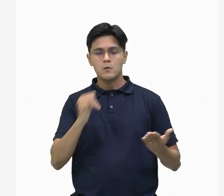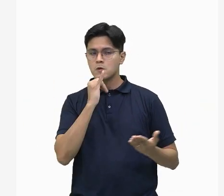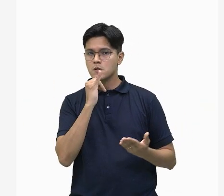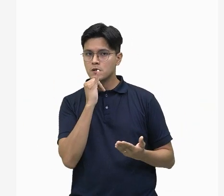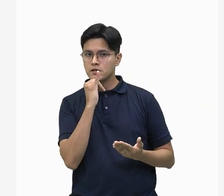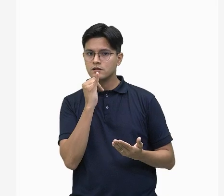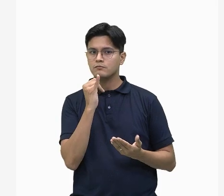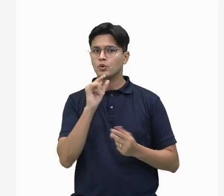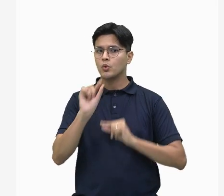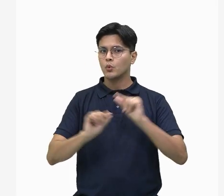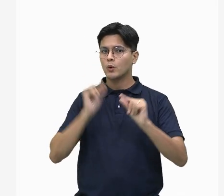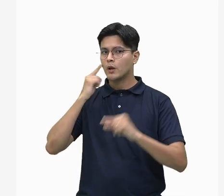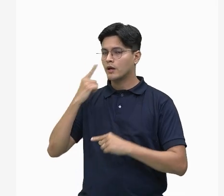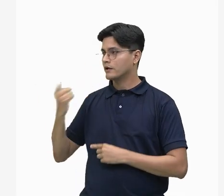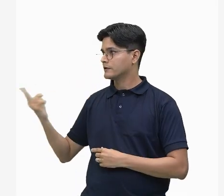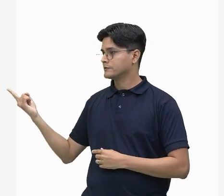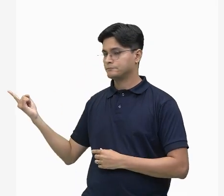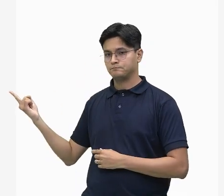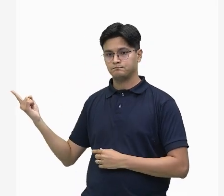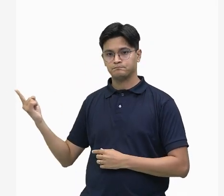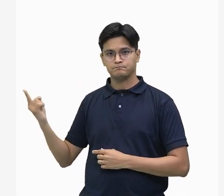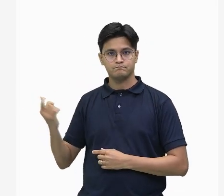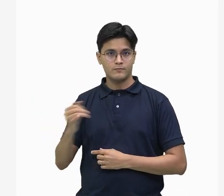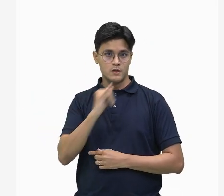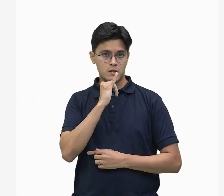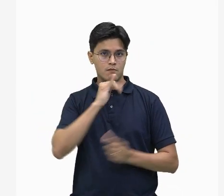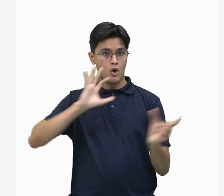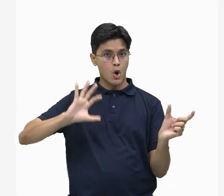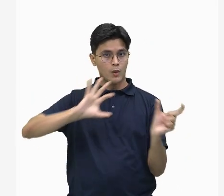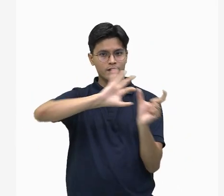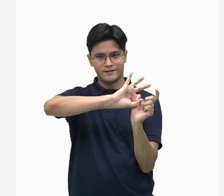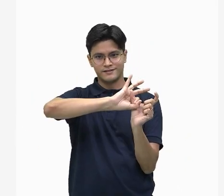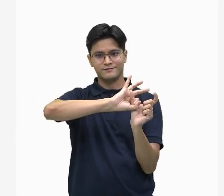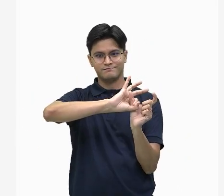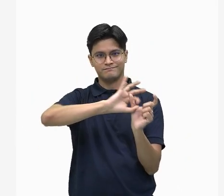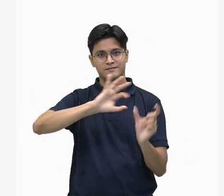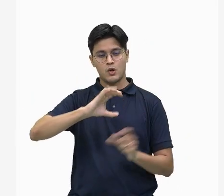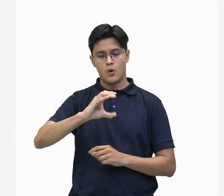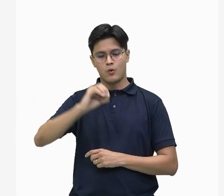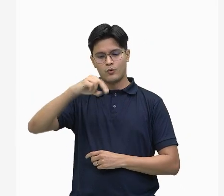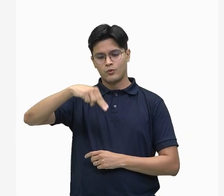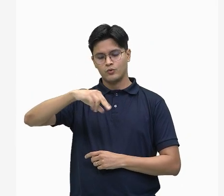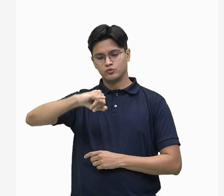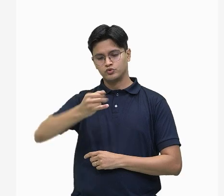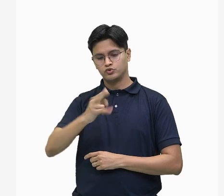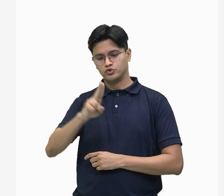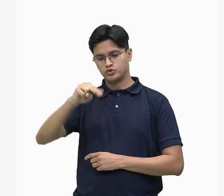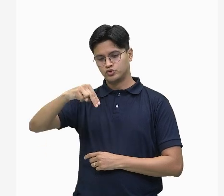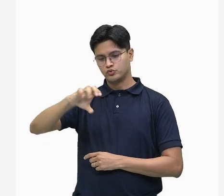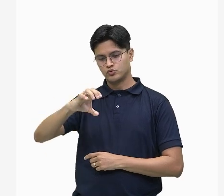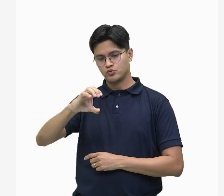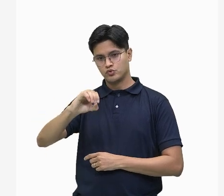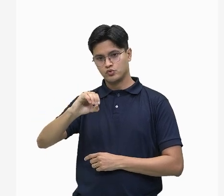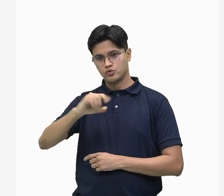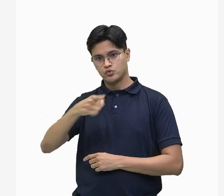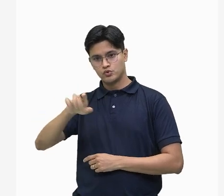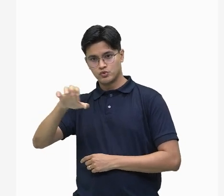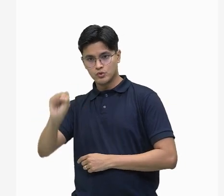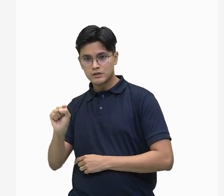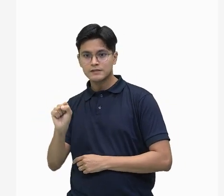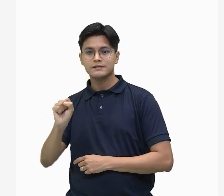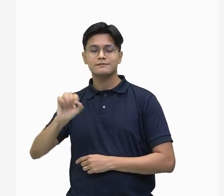linking words, de conjunções. E essas palavras assumem, então, essa função,